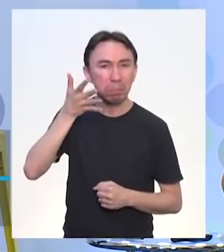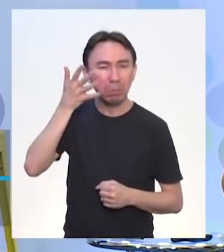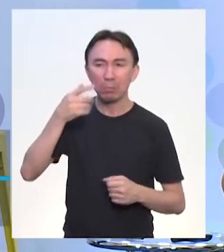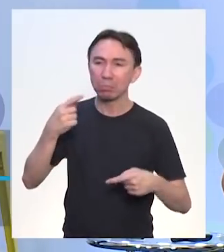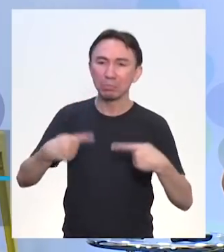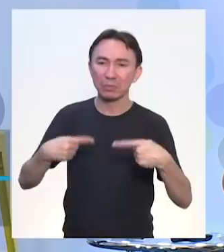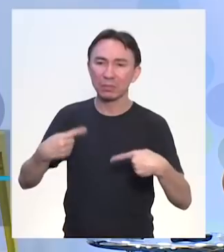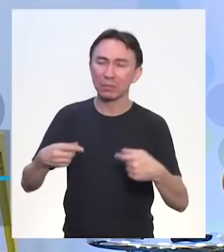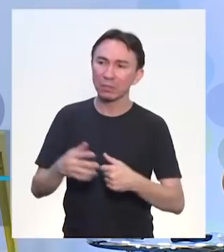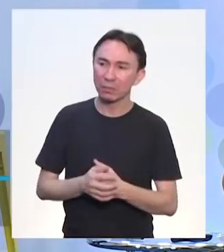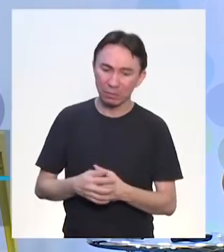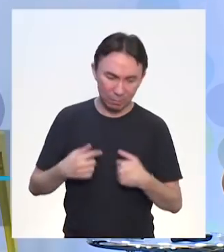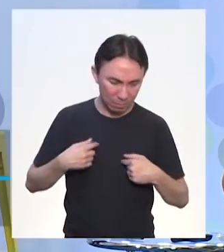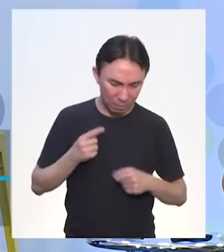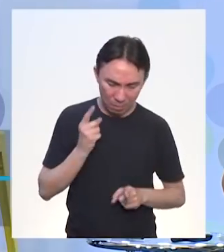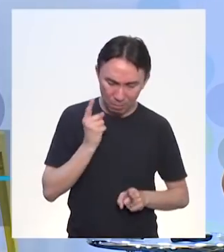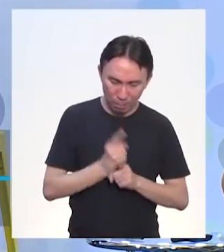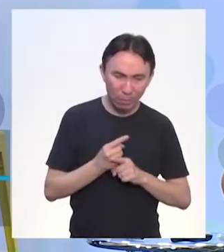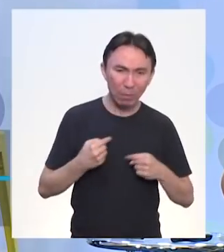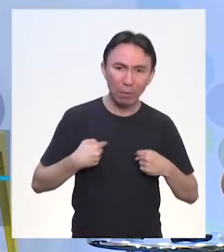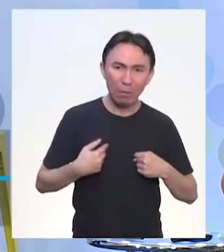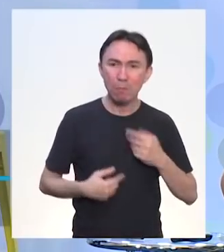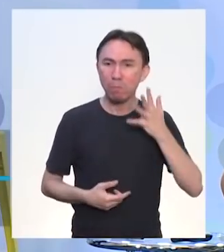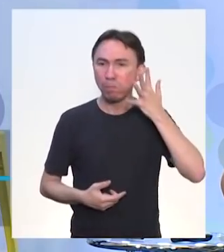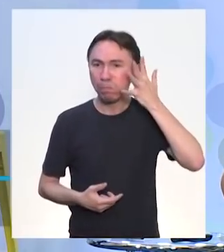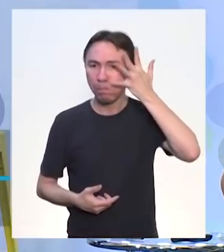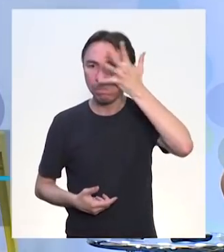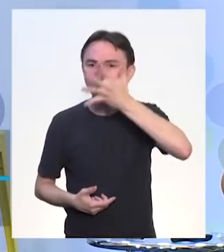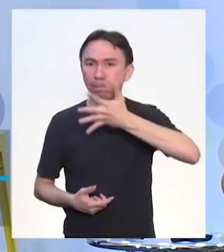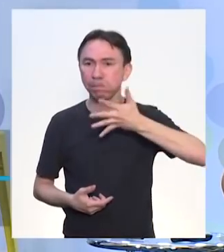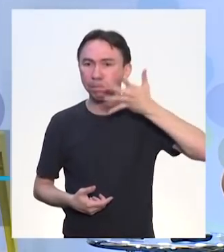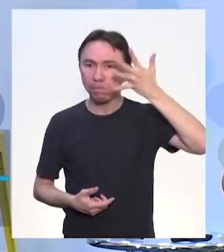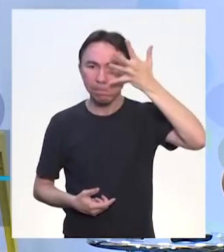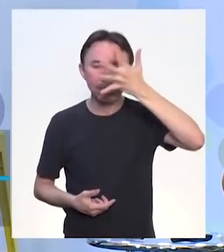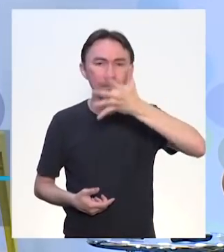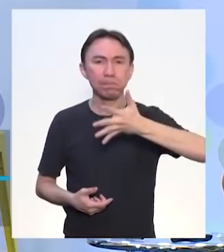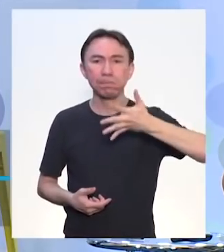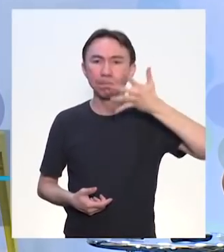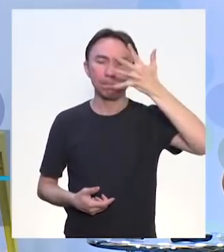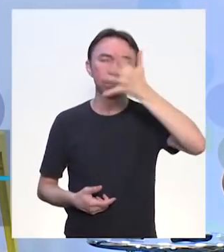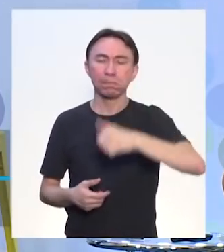orador. E ele começa a associar toda a bagagem